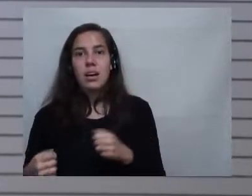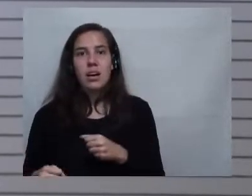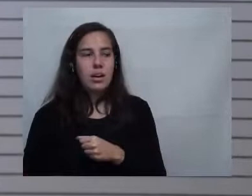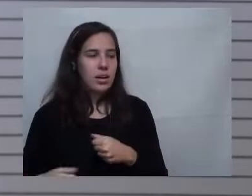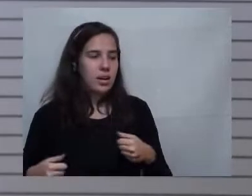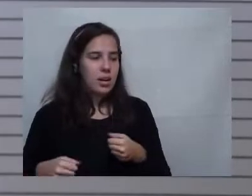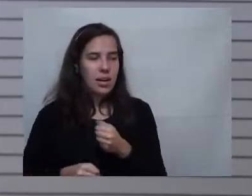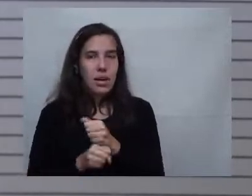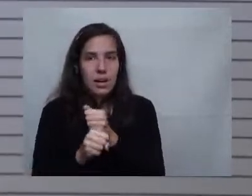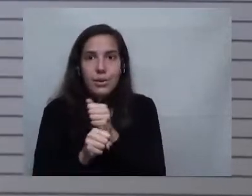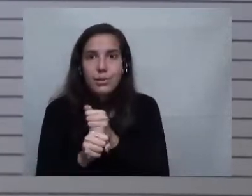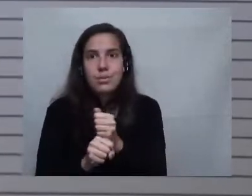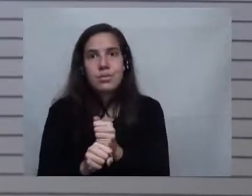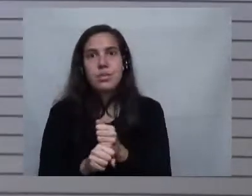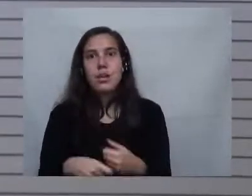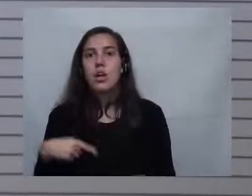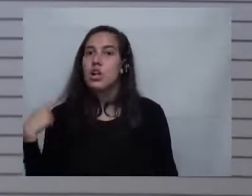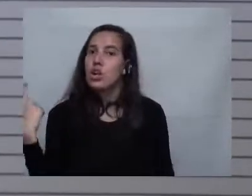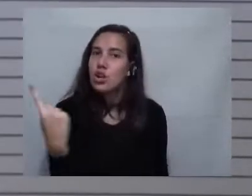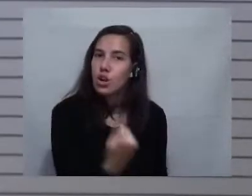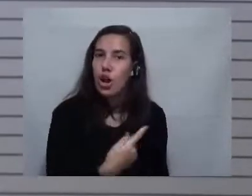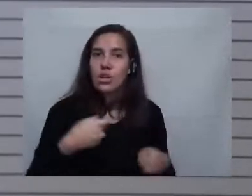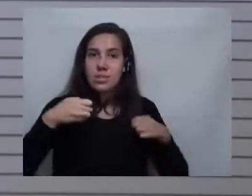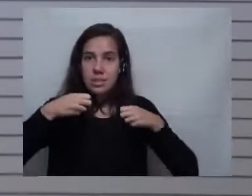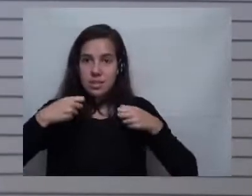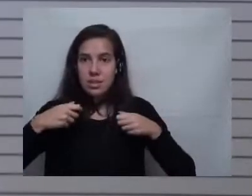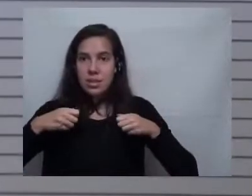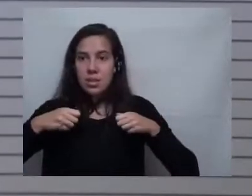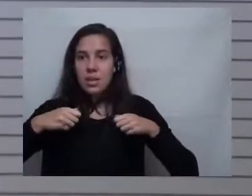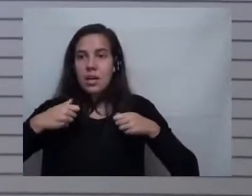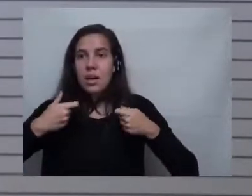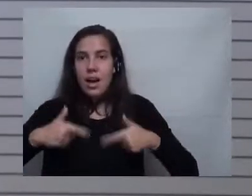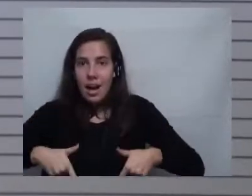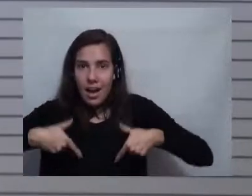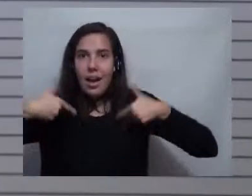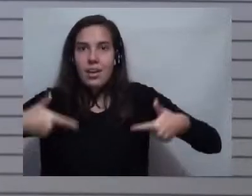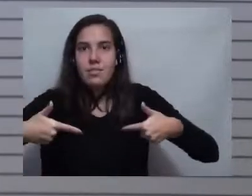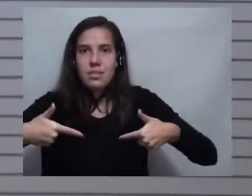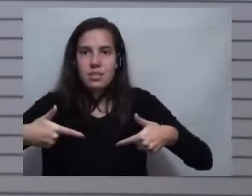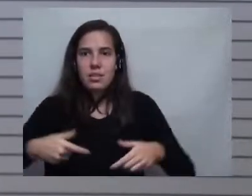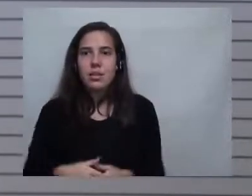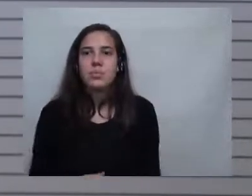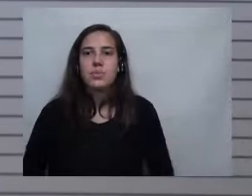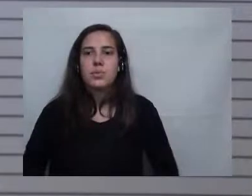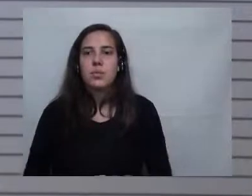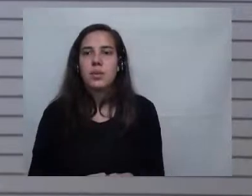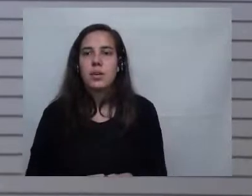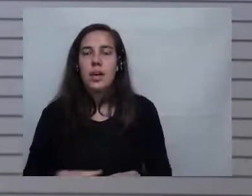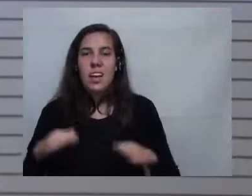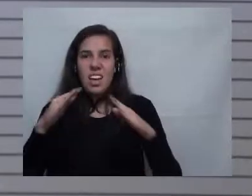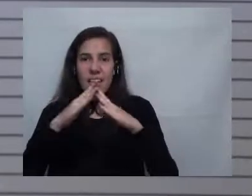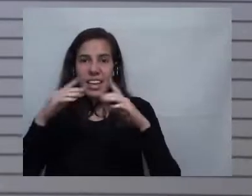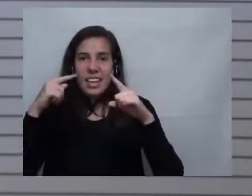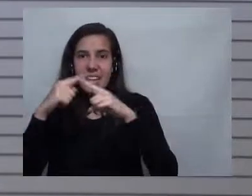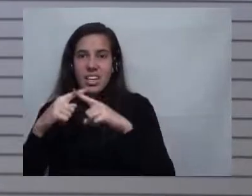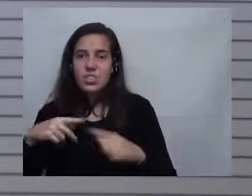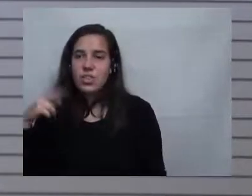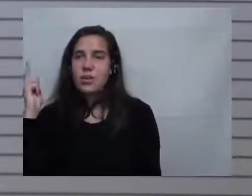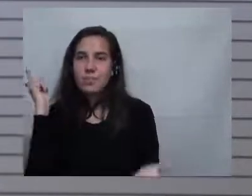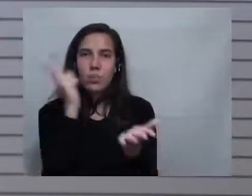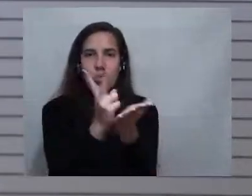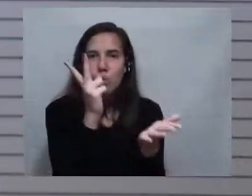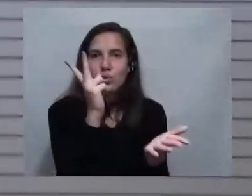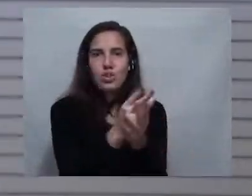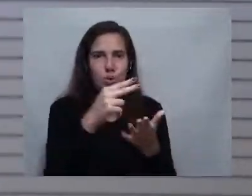bom e é por isso que a igreja tem dois mil anos e mais bom e é por isso que a gente continua avançando